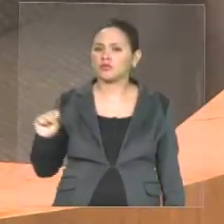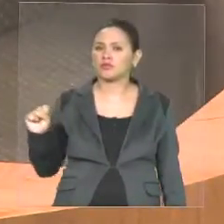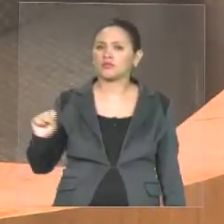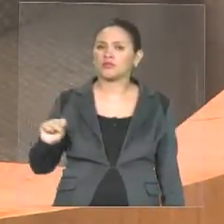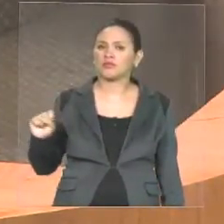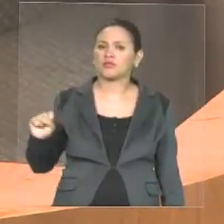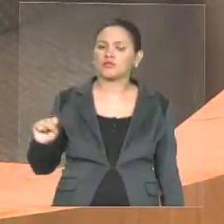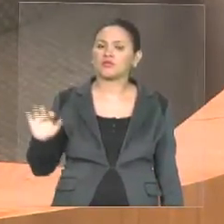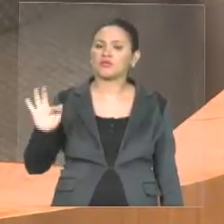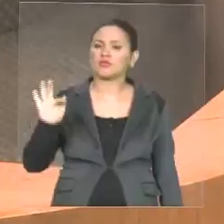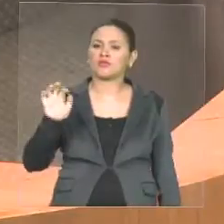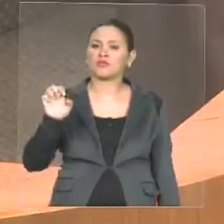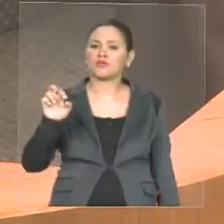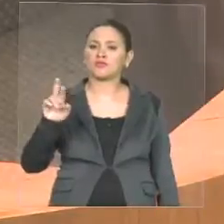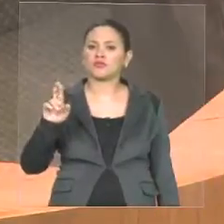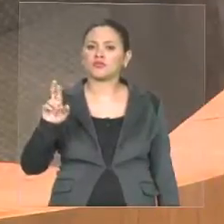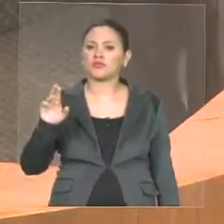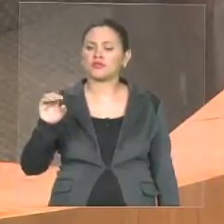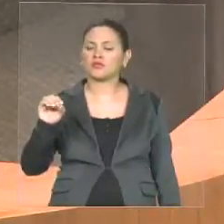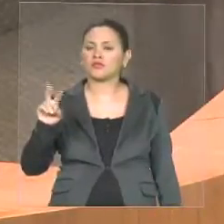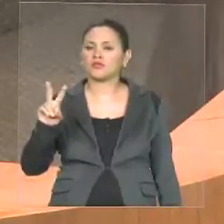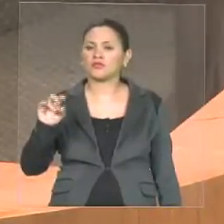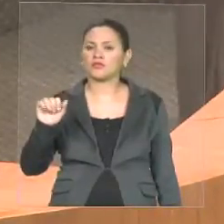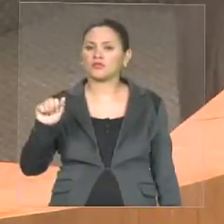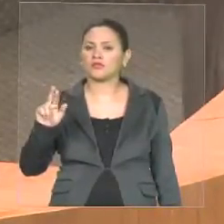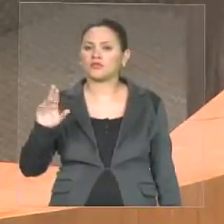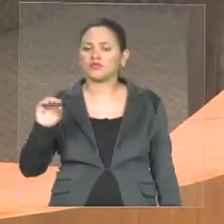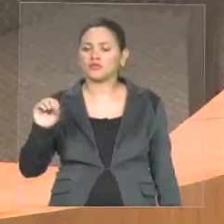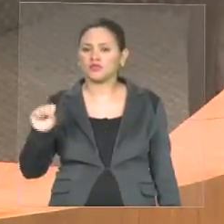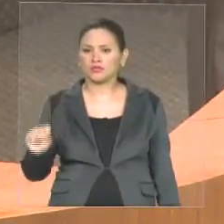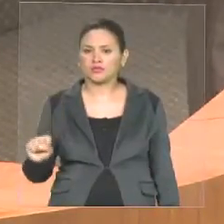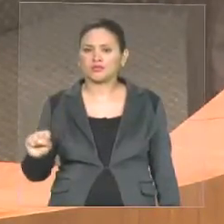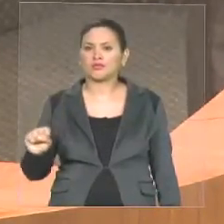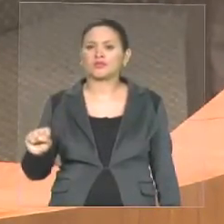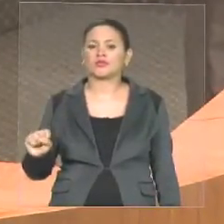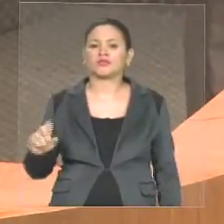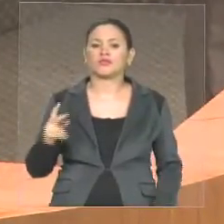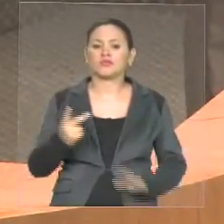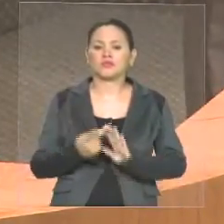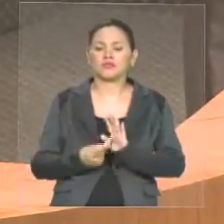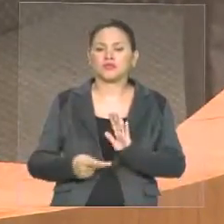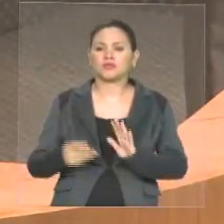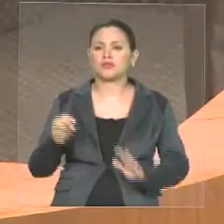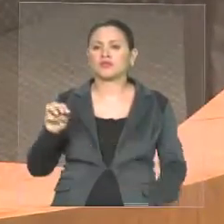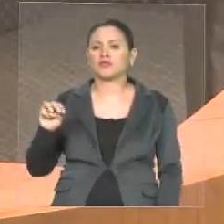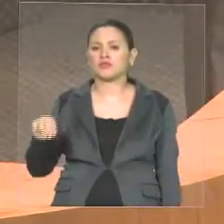da Uninegro, Movimento Vida ao Engenho, Projeto MS Grafite,